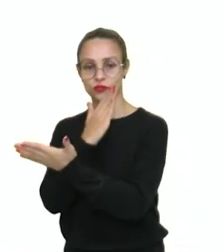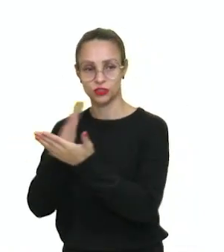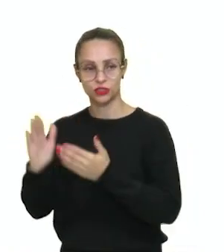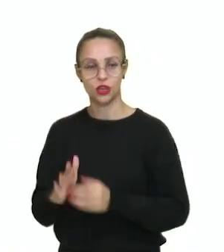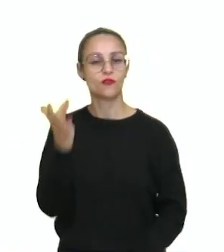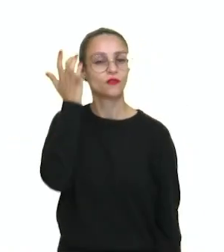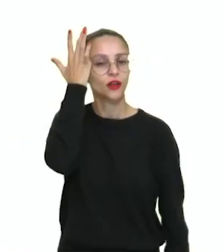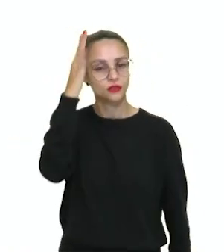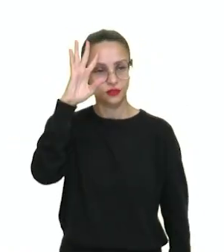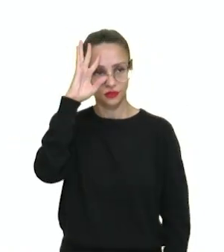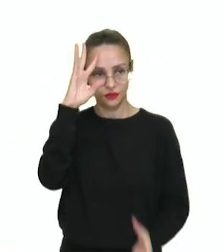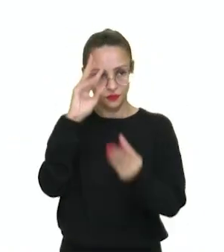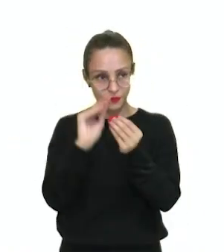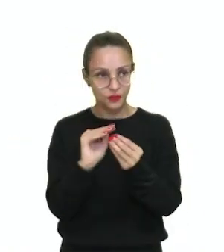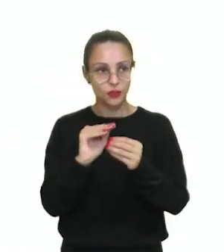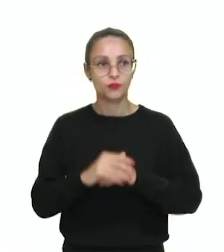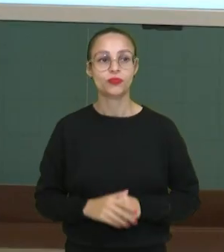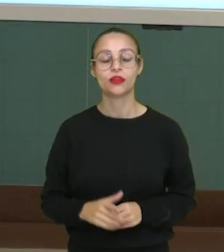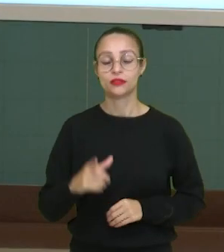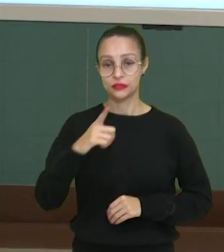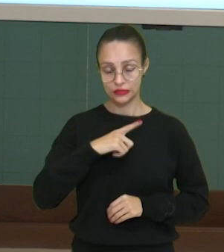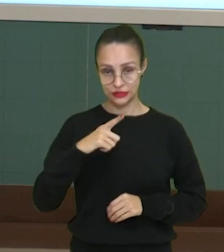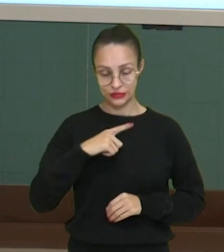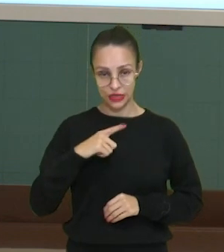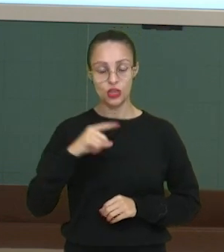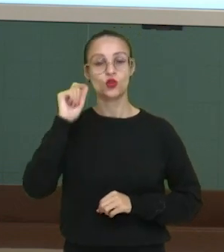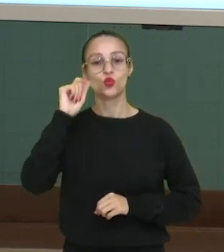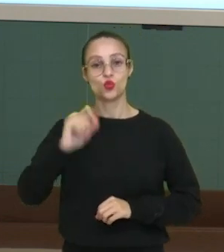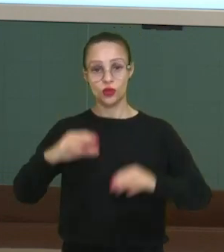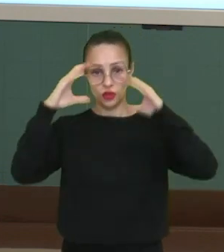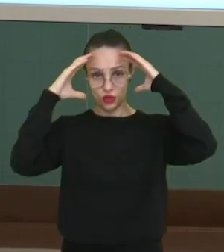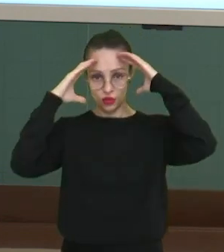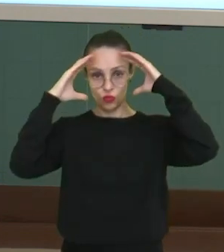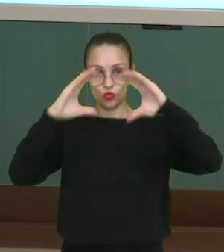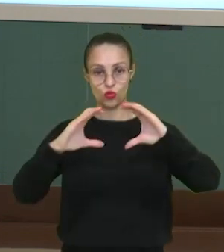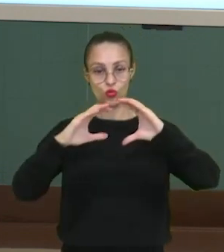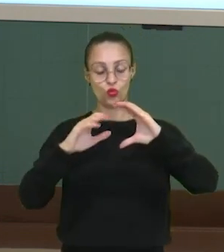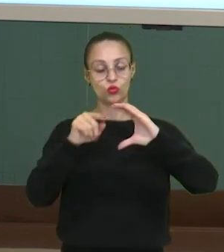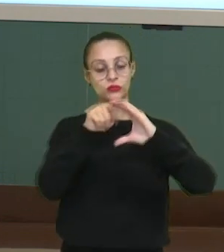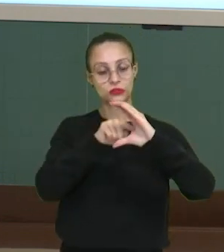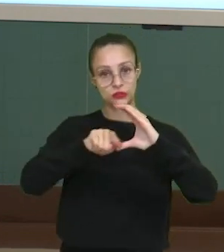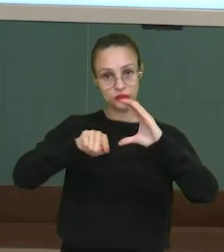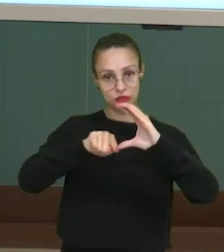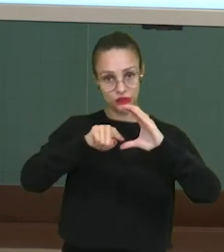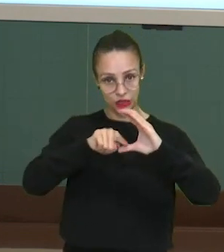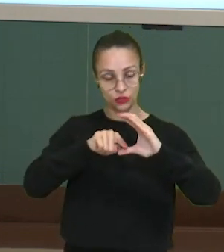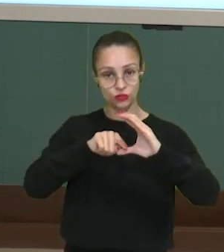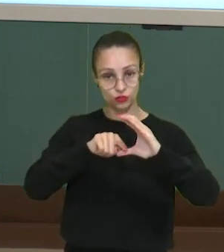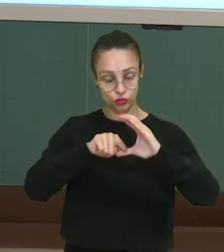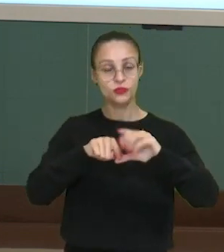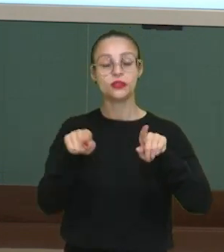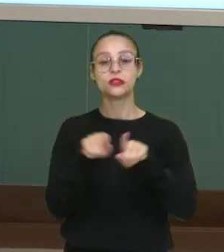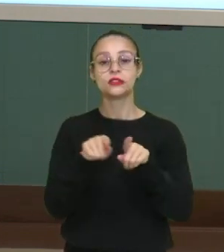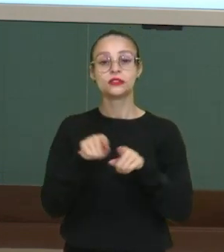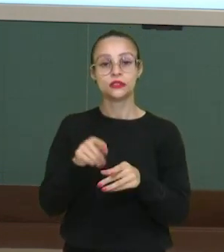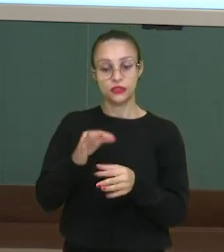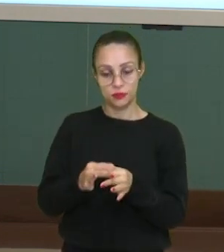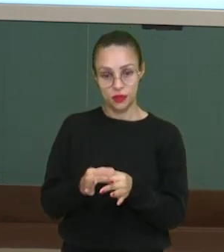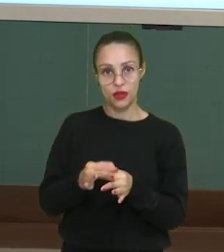a compreensão. É formado pelo encéfalo, pela medula espinal